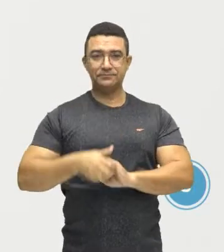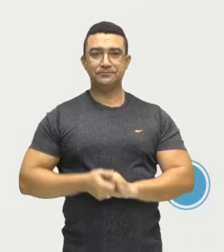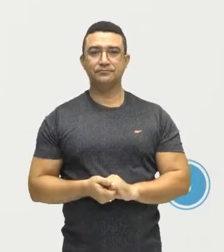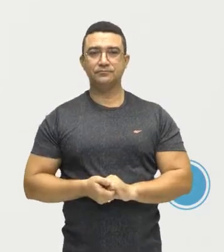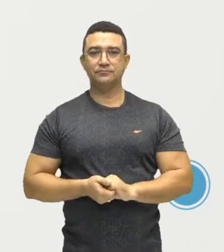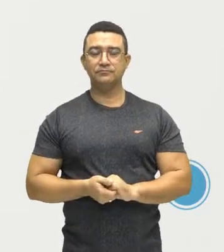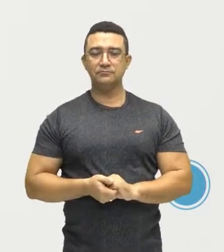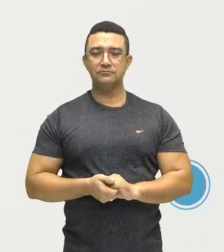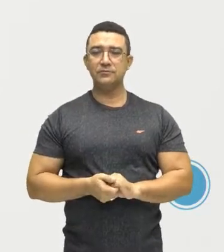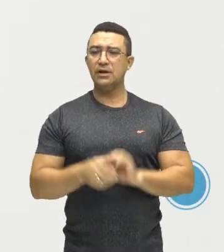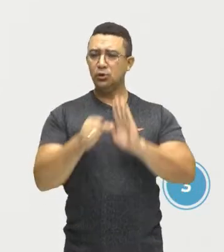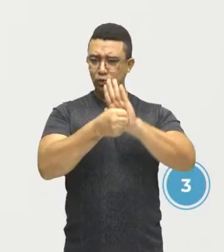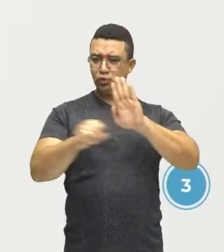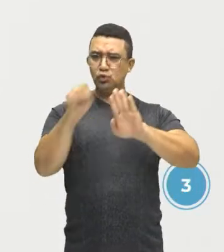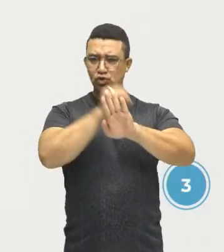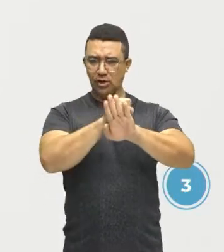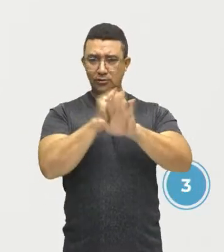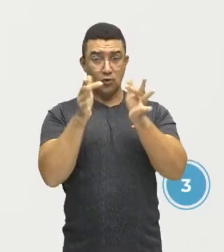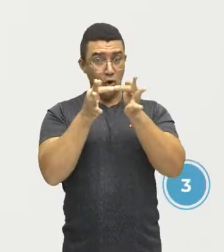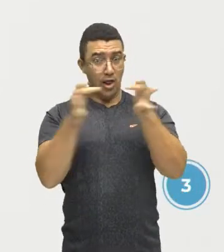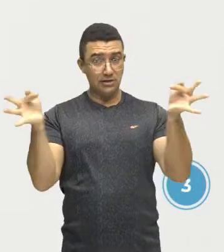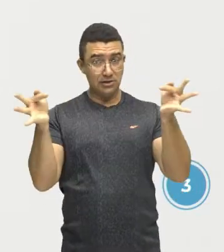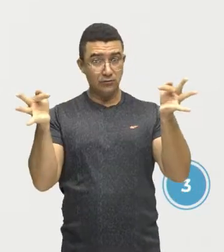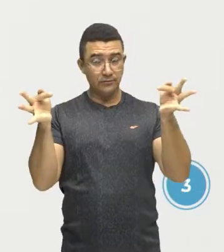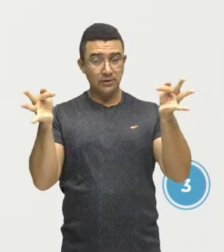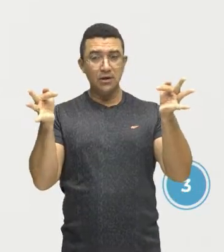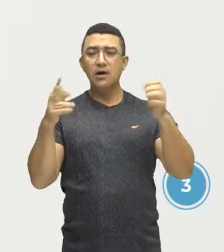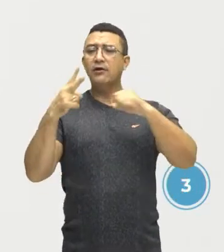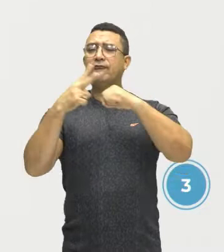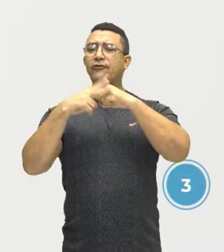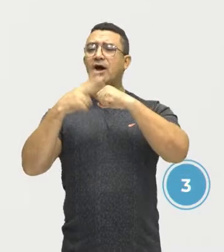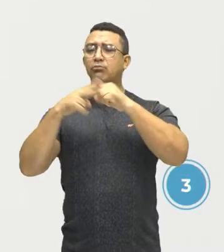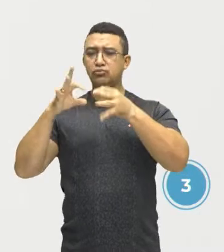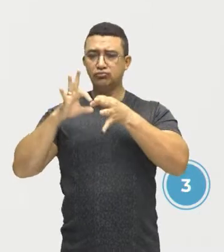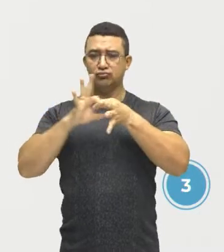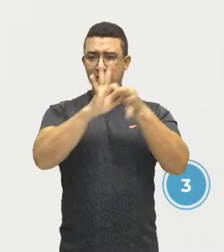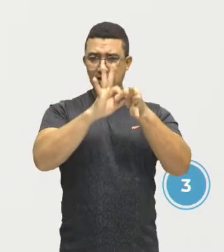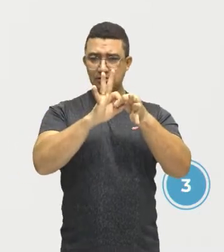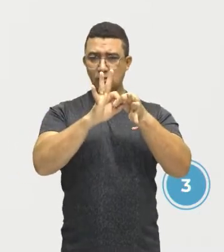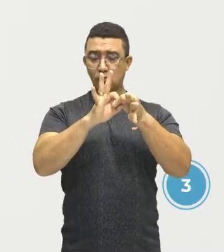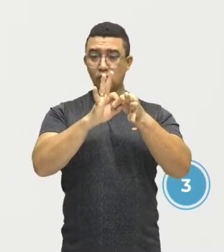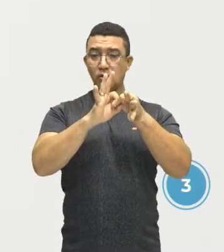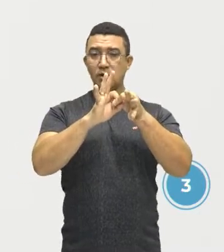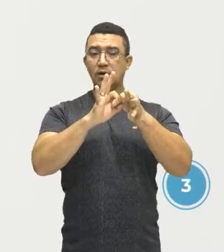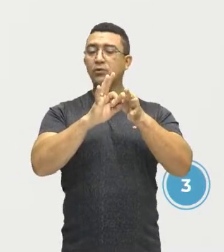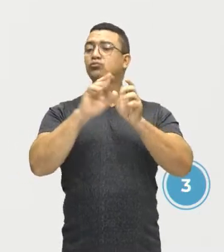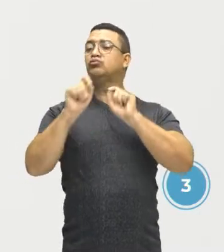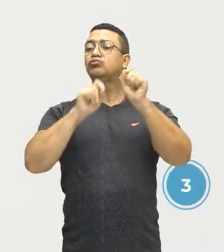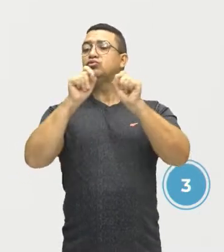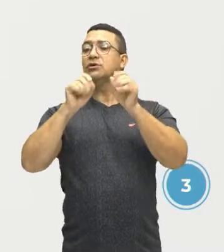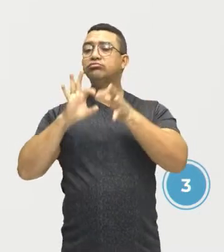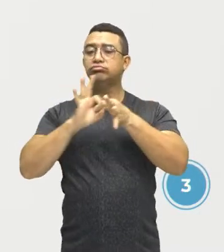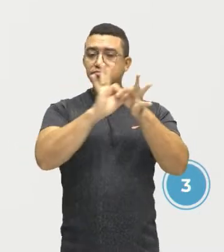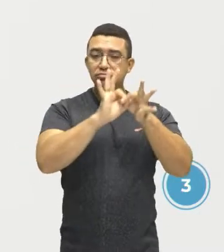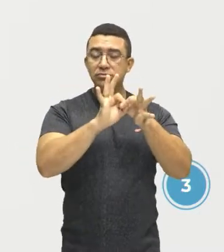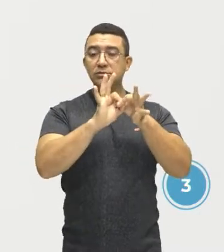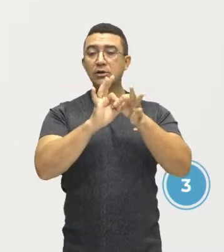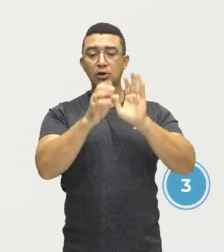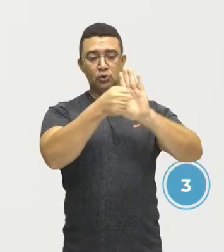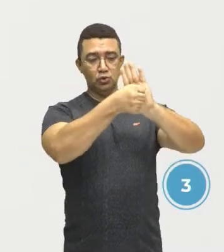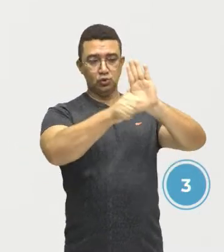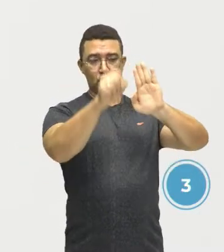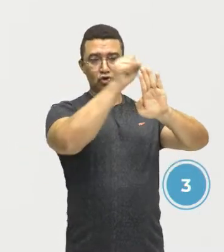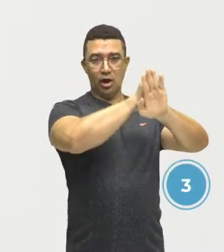aqui que o verbo de ligação está ligando o sujeito à sua